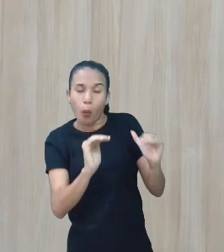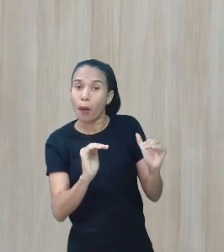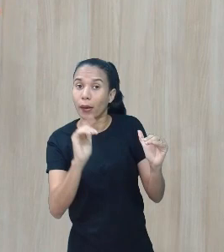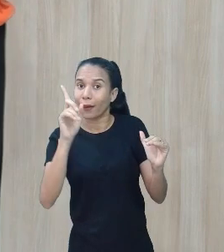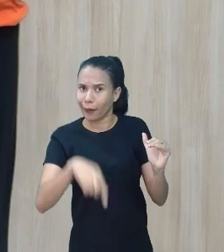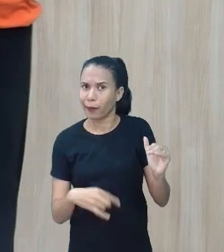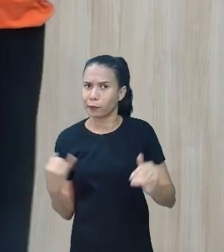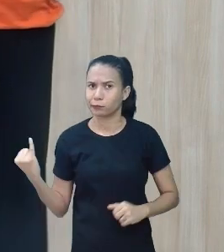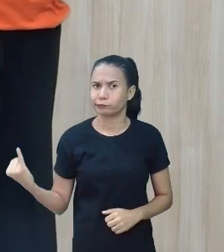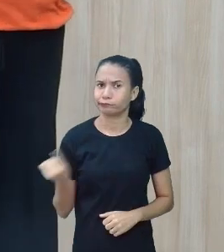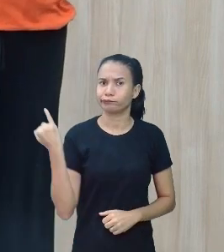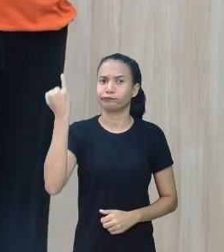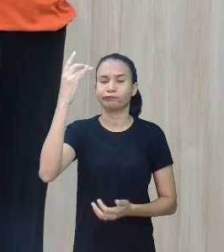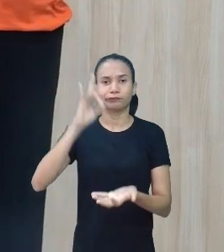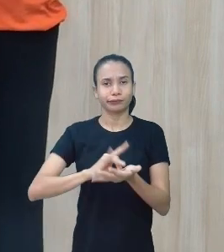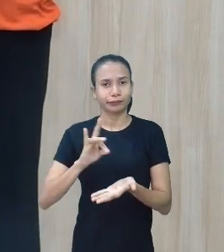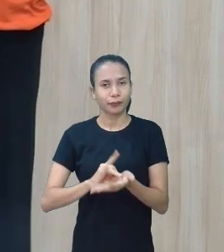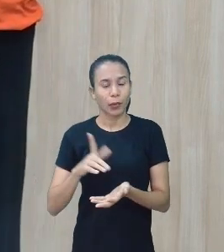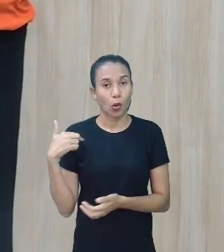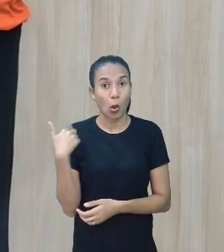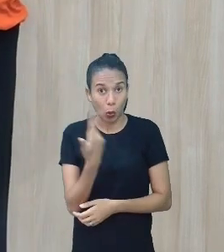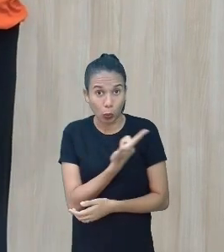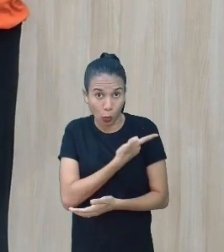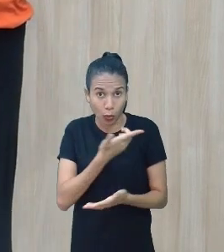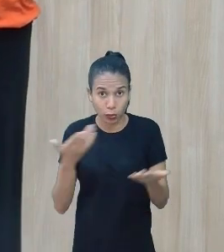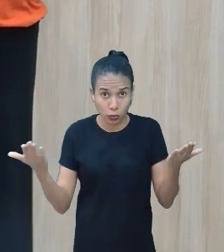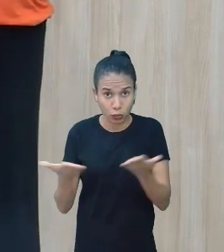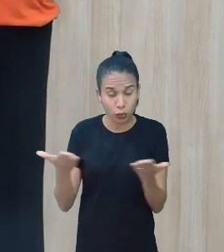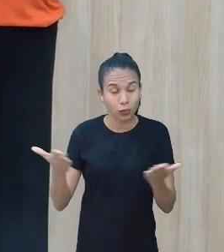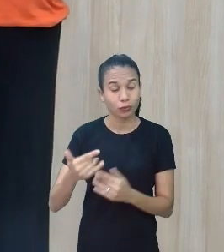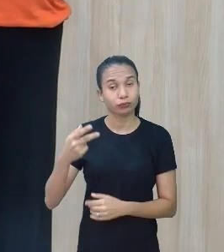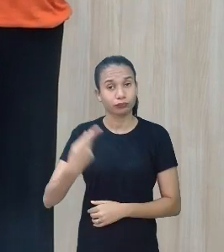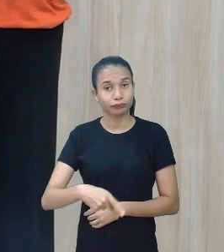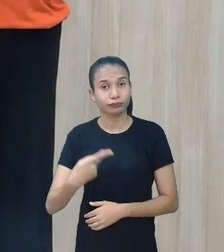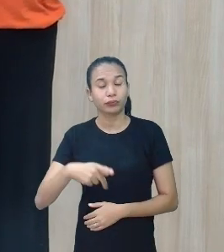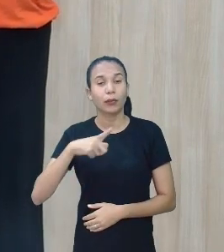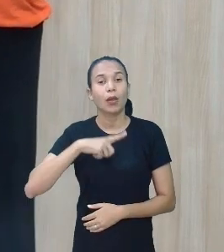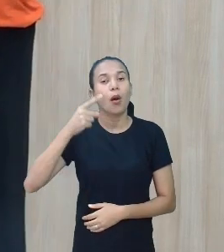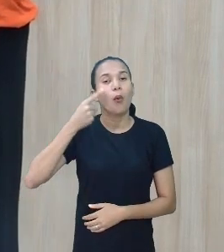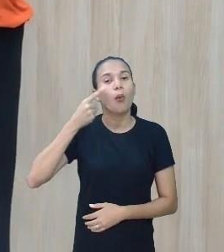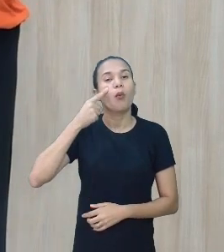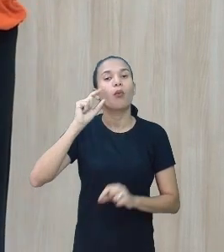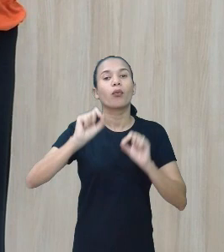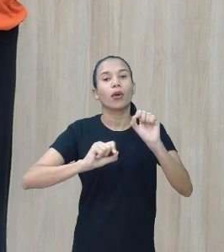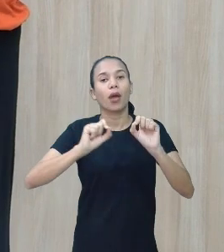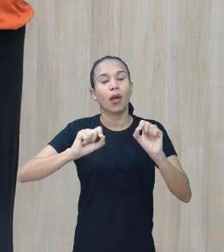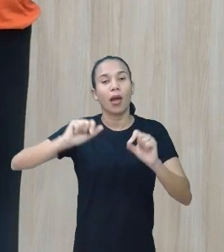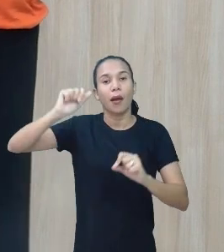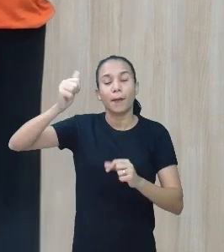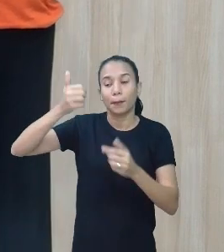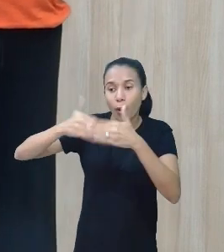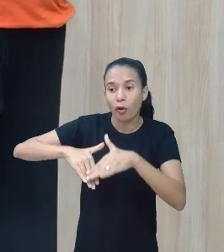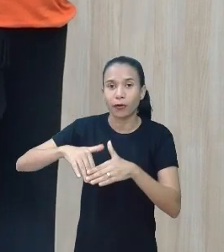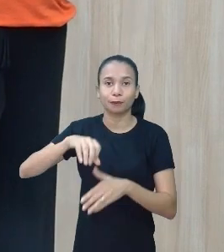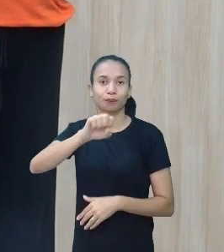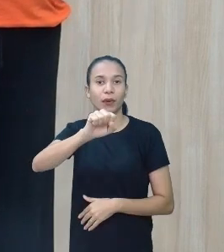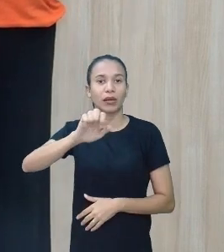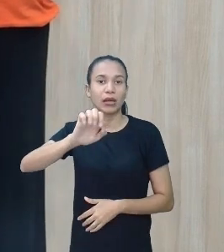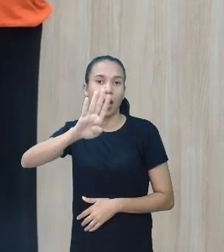é muito importante. A gente está trabalhando aqui, tendo em vista avaliações como